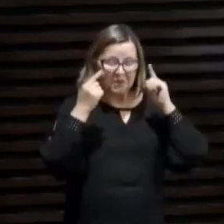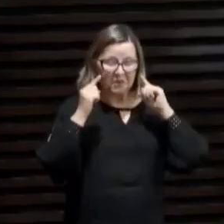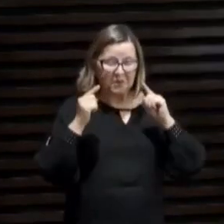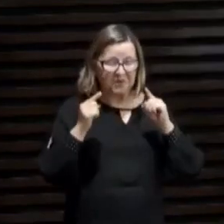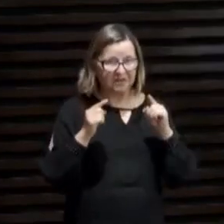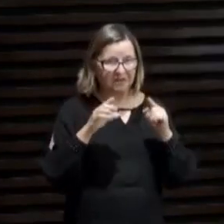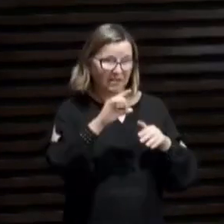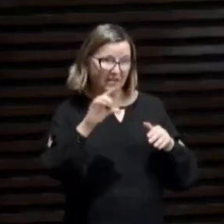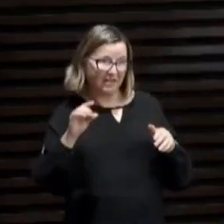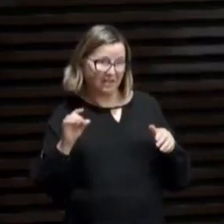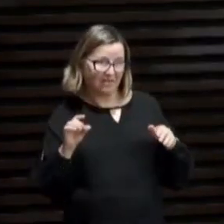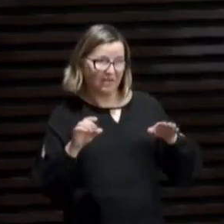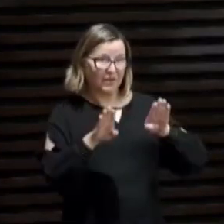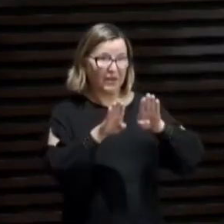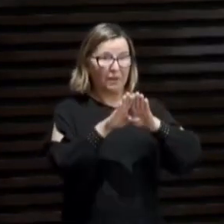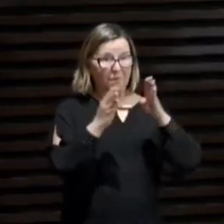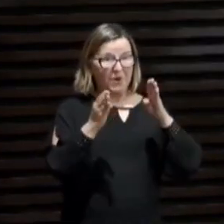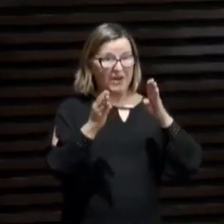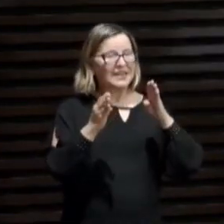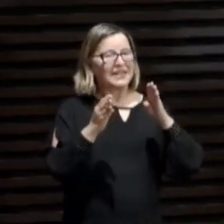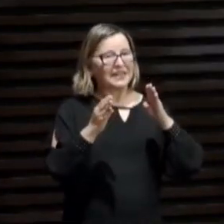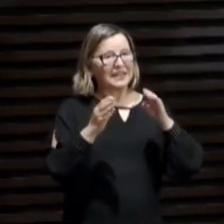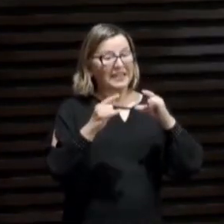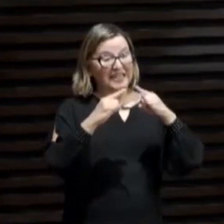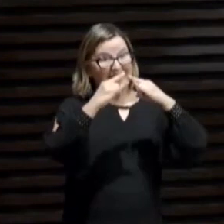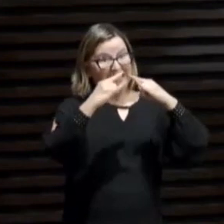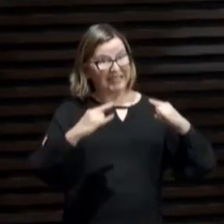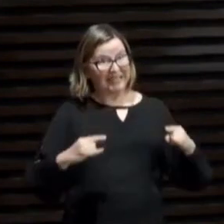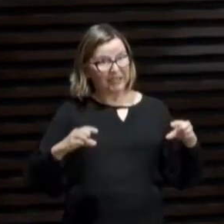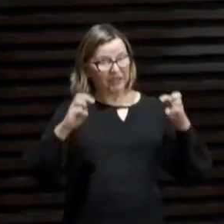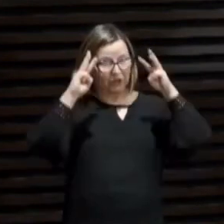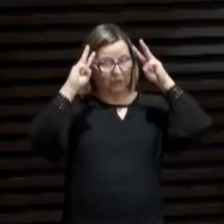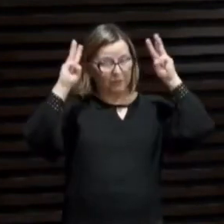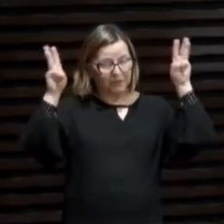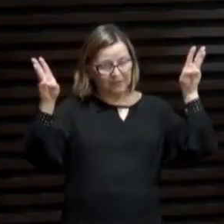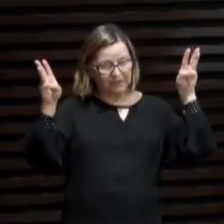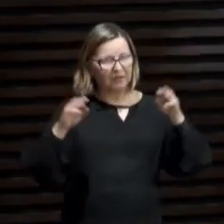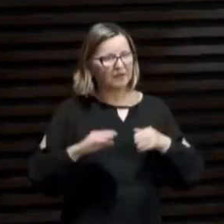cada um à porta de sua tenda, e a ira do Senhor grandemente... É esse texto que você leu?